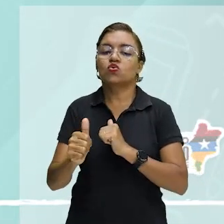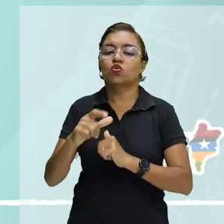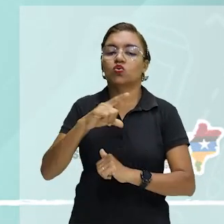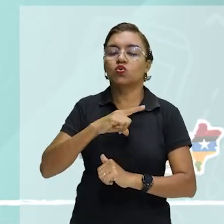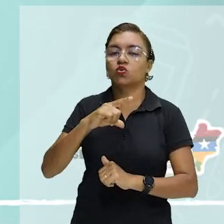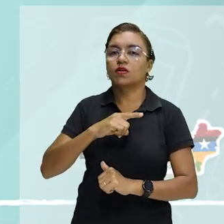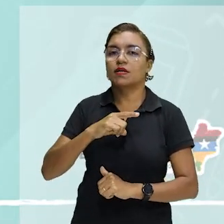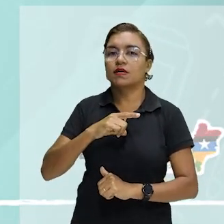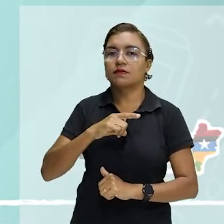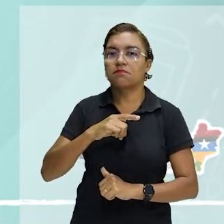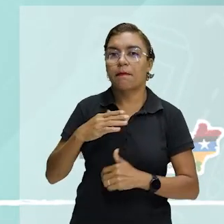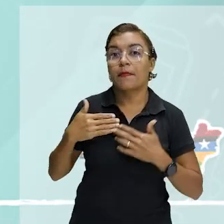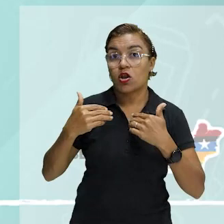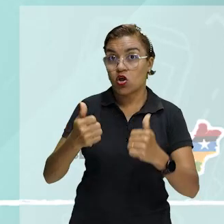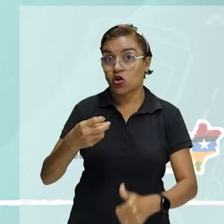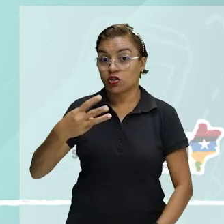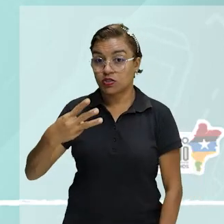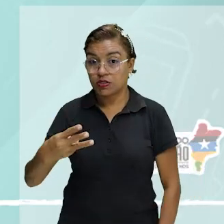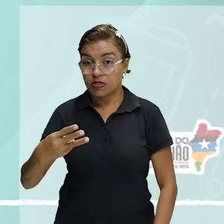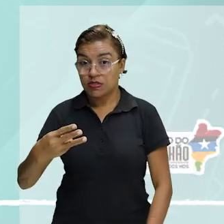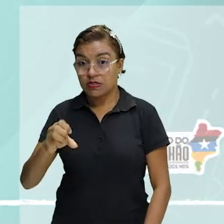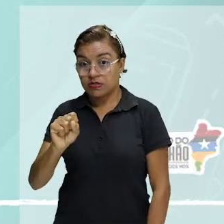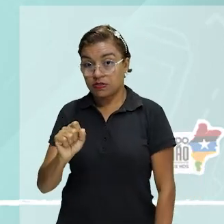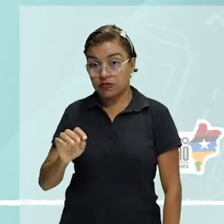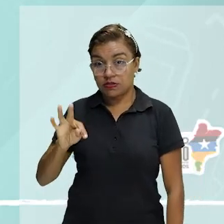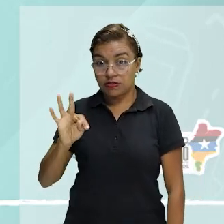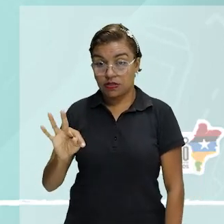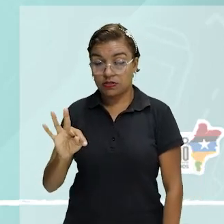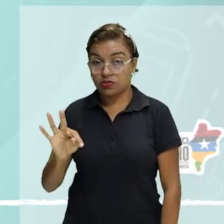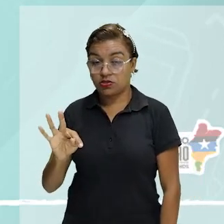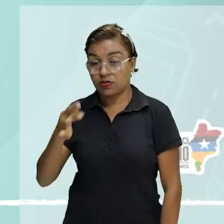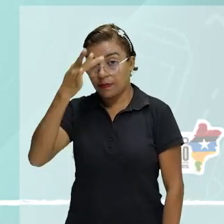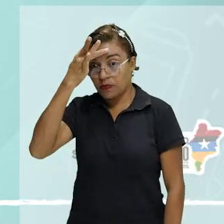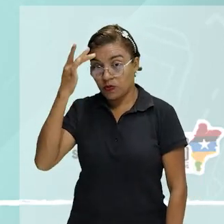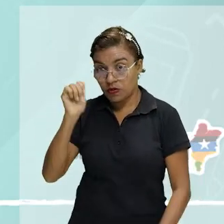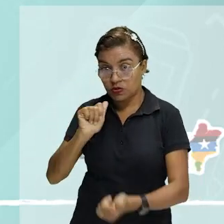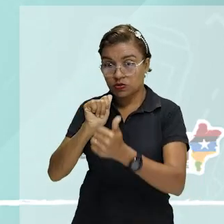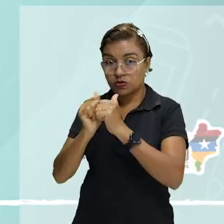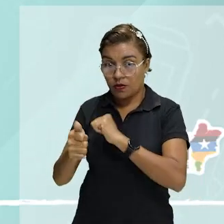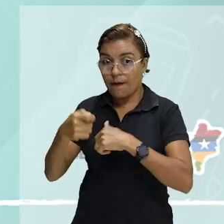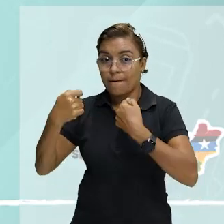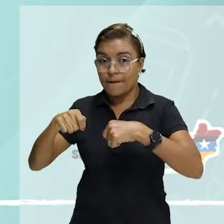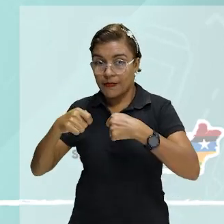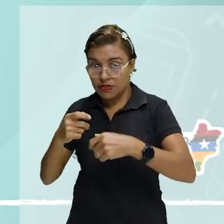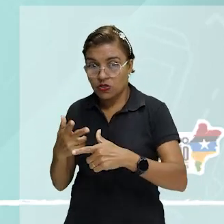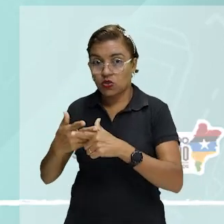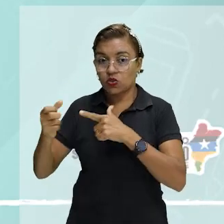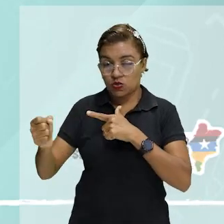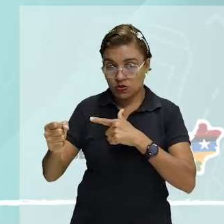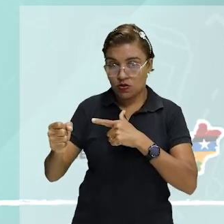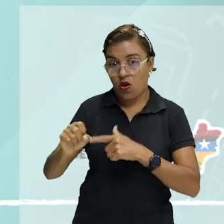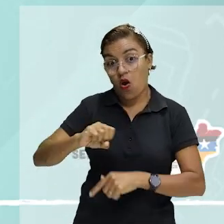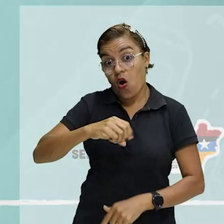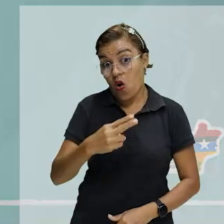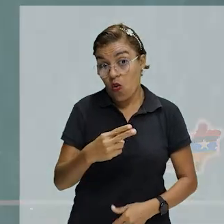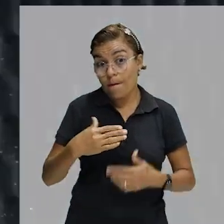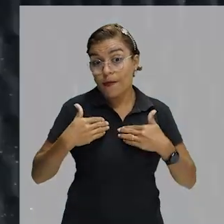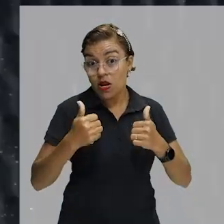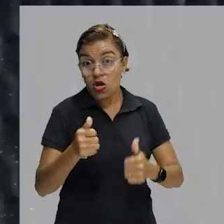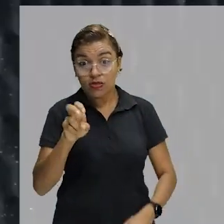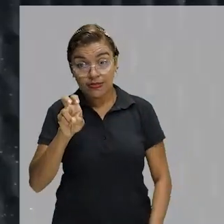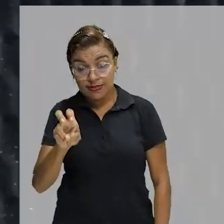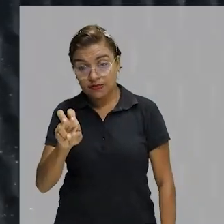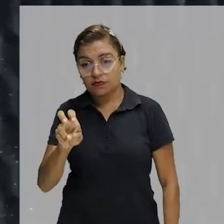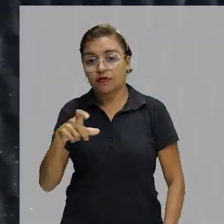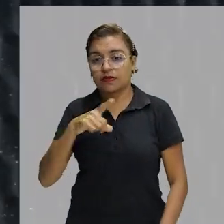melhor de 3 sets, já falei. O jogador do time precisa vencer 2 sets para ganhar a partida, ou melhor de 5. O jogador do